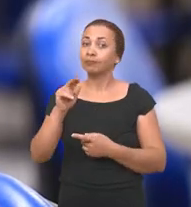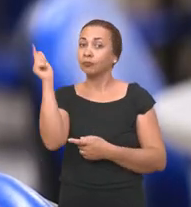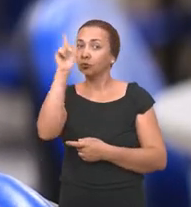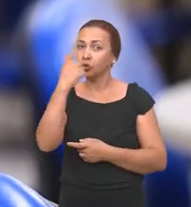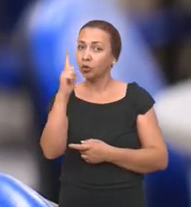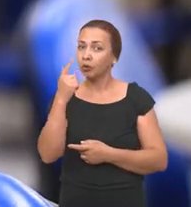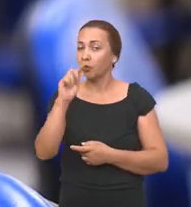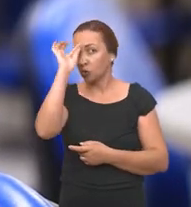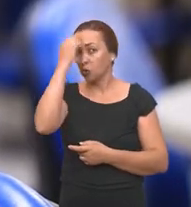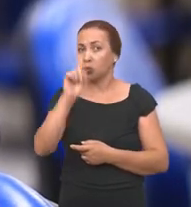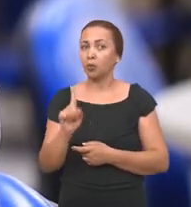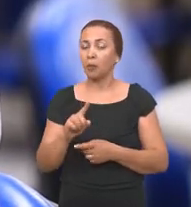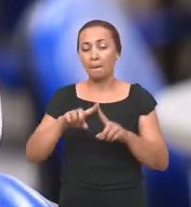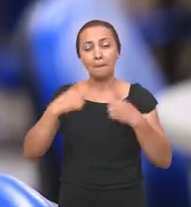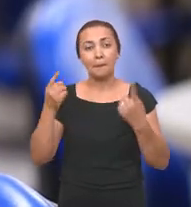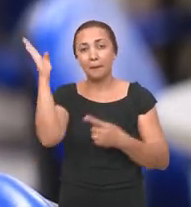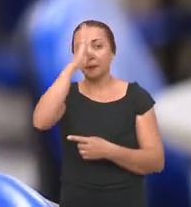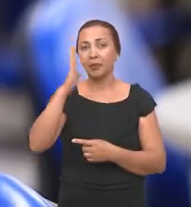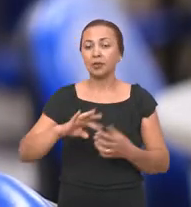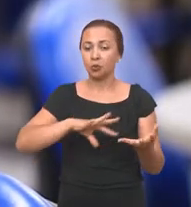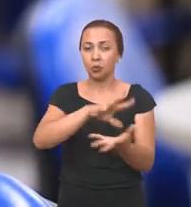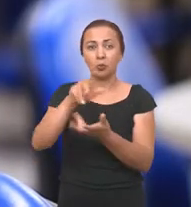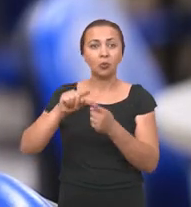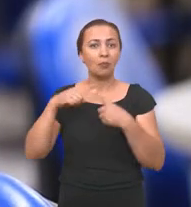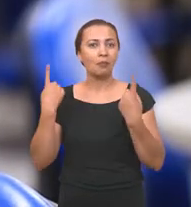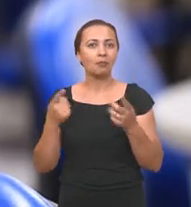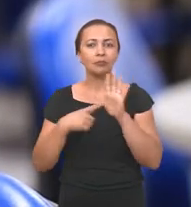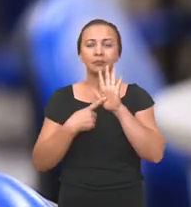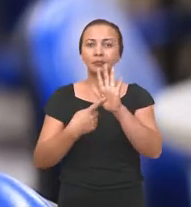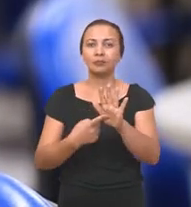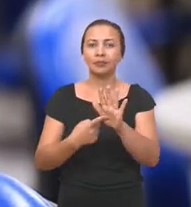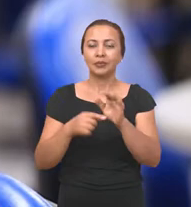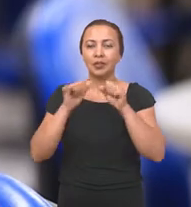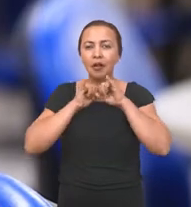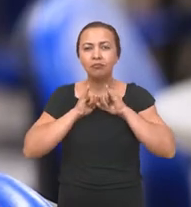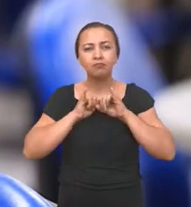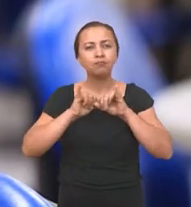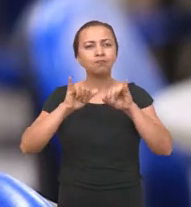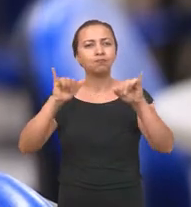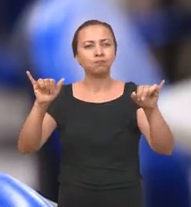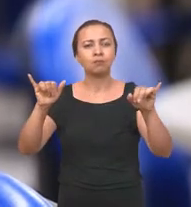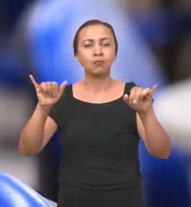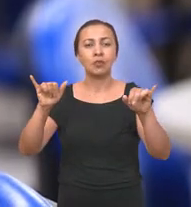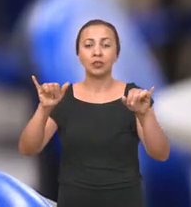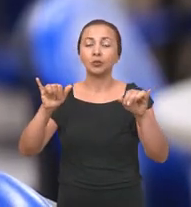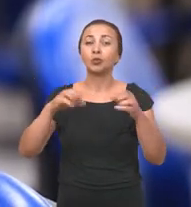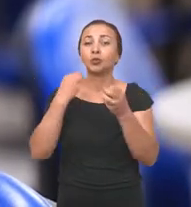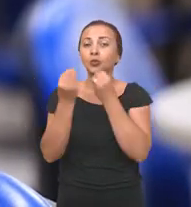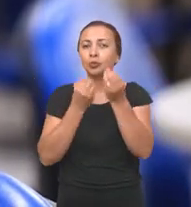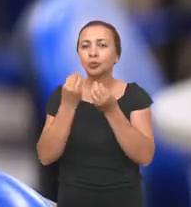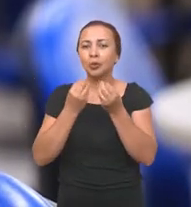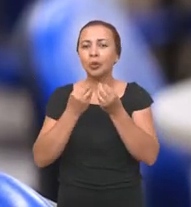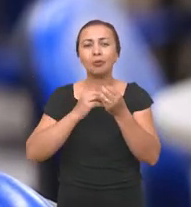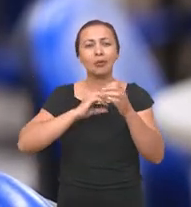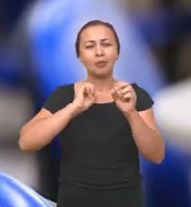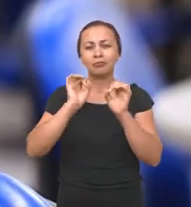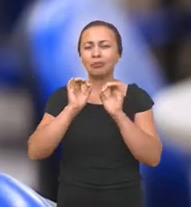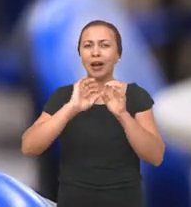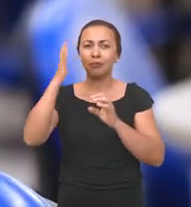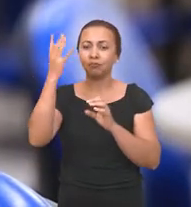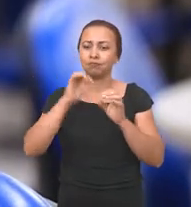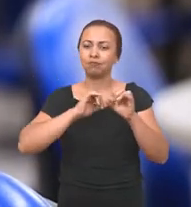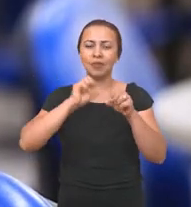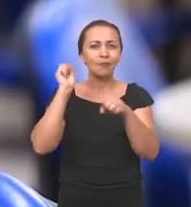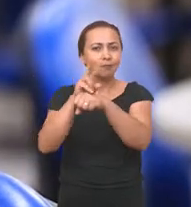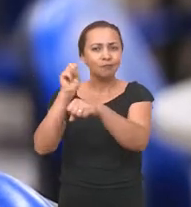para a geografia de Sergipe, do Brasil e do mundo, mas mostrar a propagação do vírus em diferentes